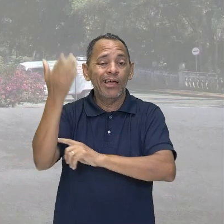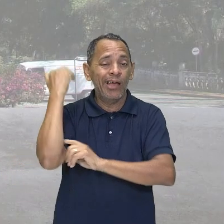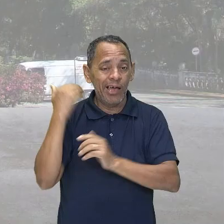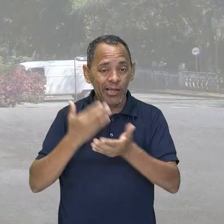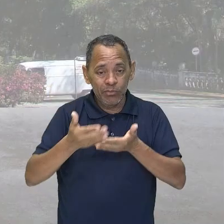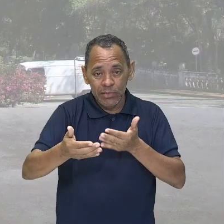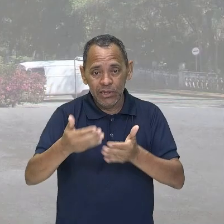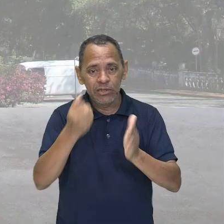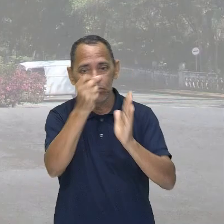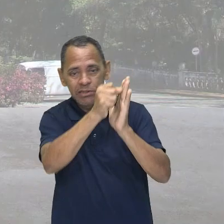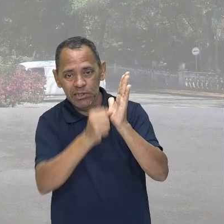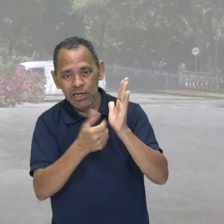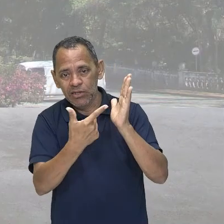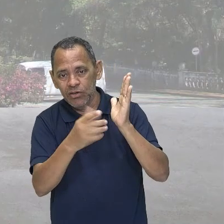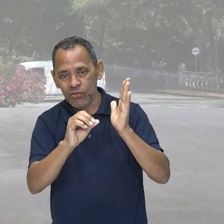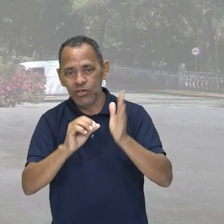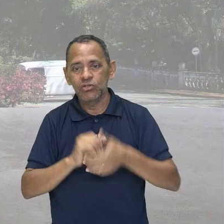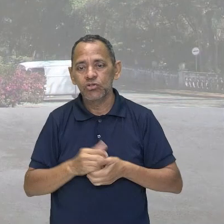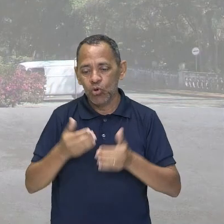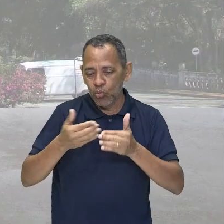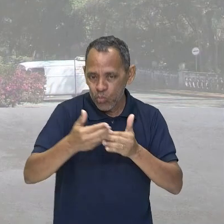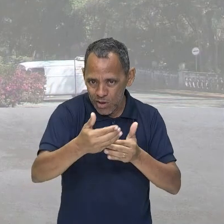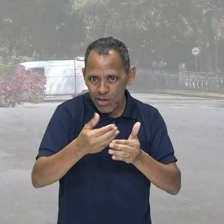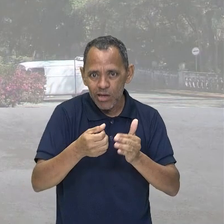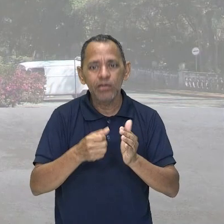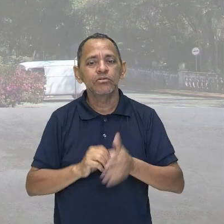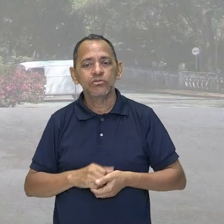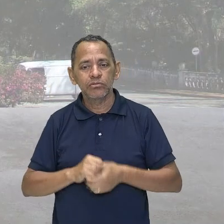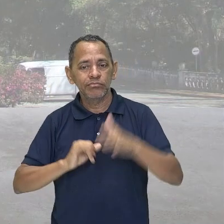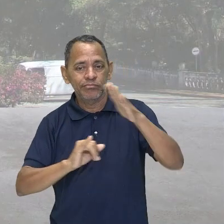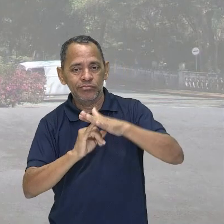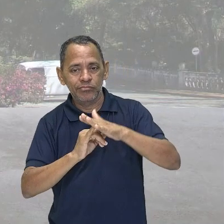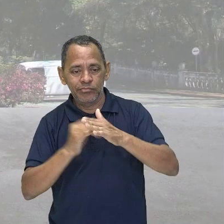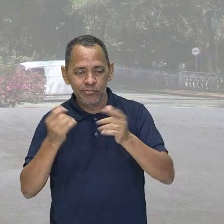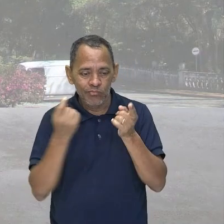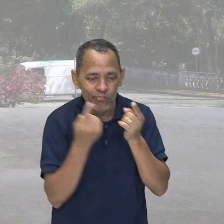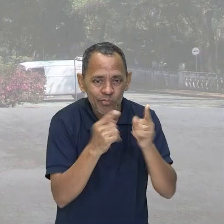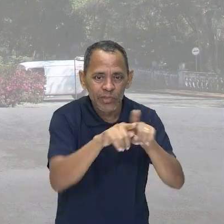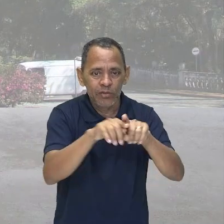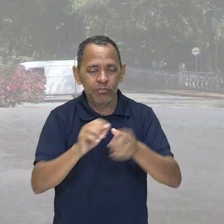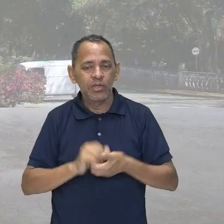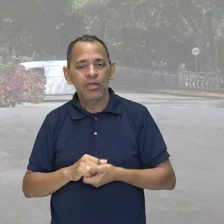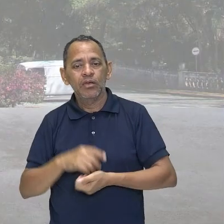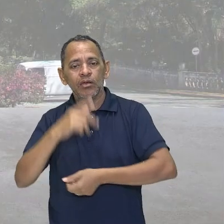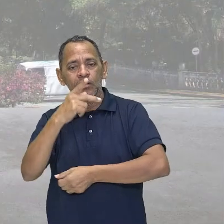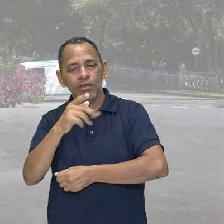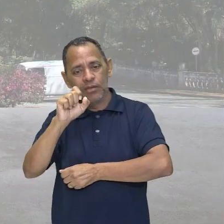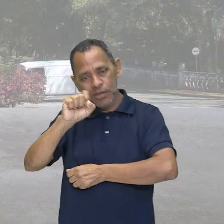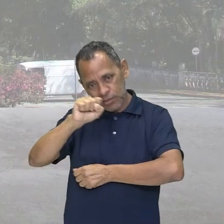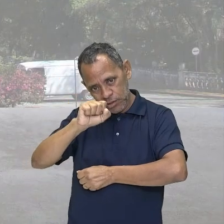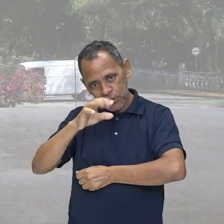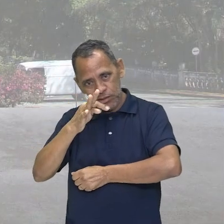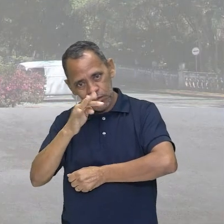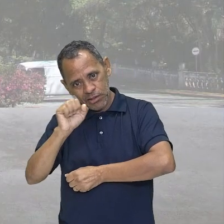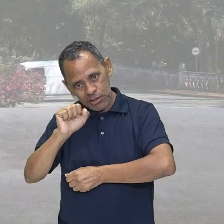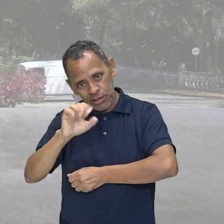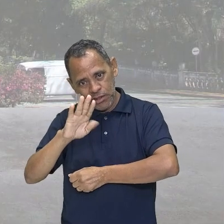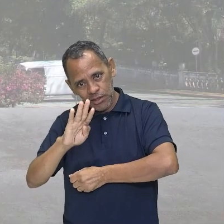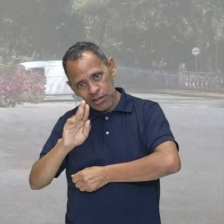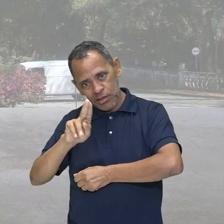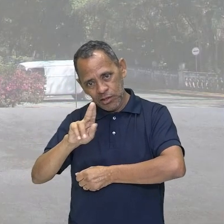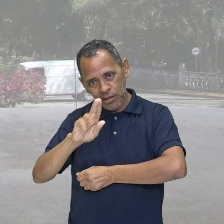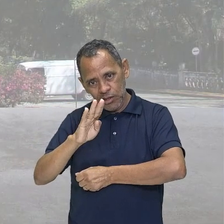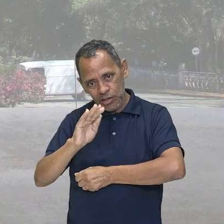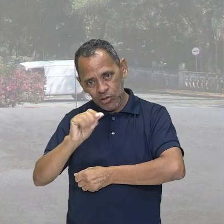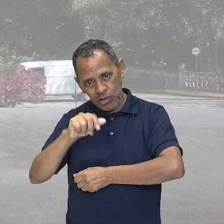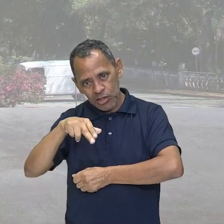A missão desse instituto inicialmente era combater a peste bubônica. Com o sucesso no controle da peste e também da